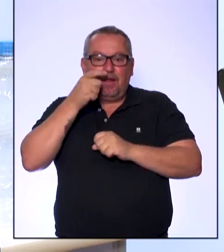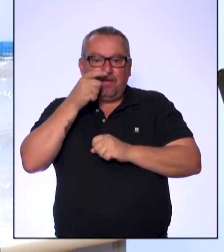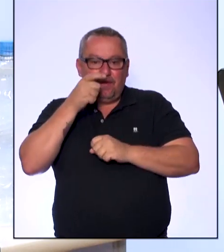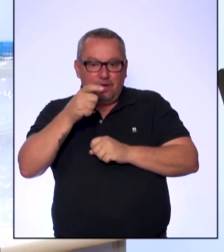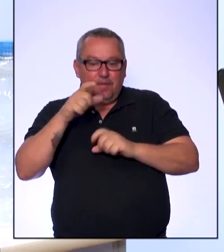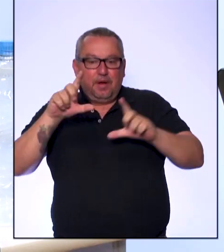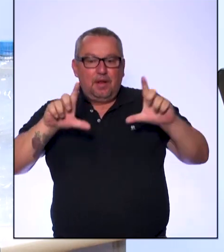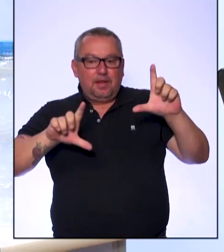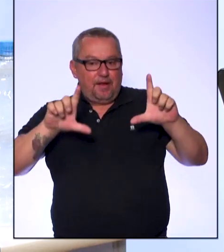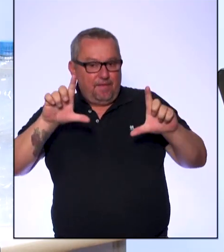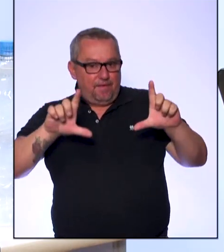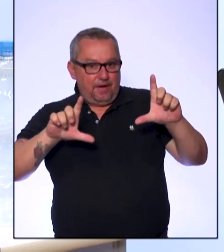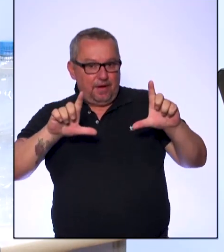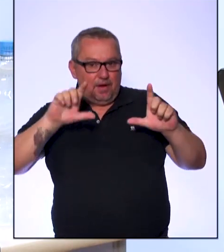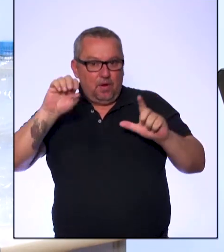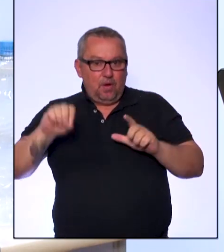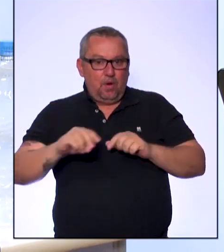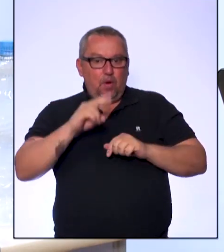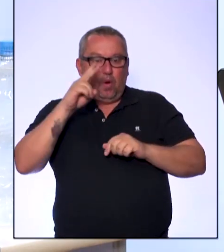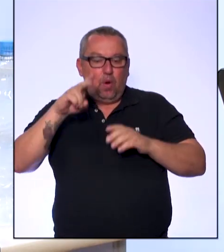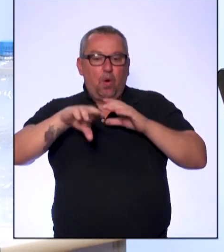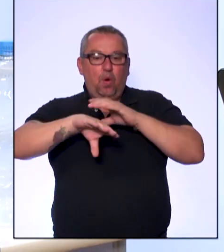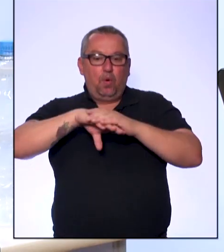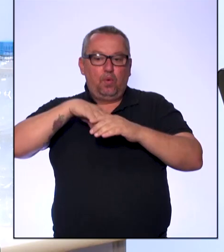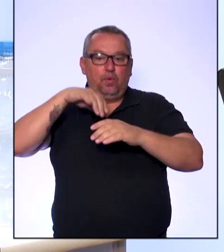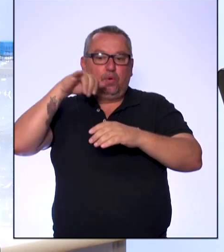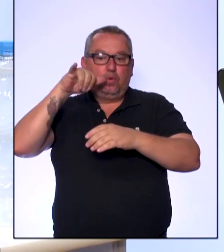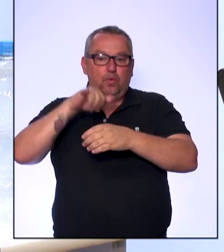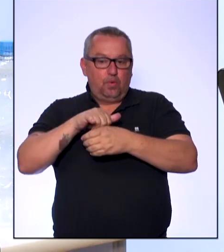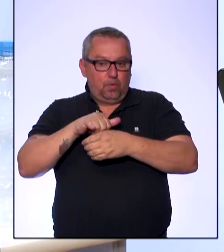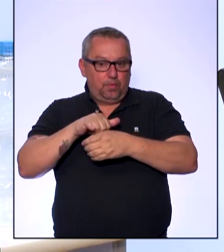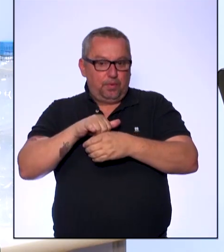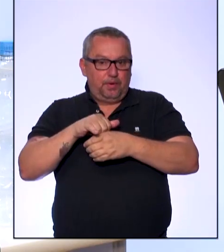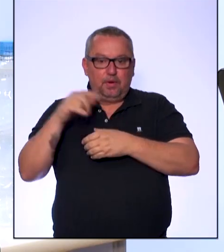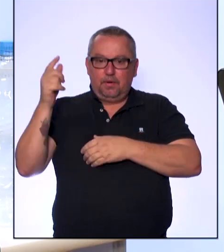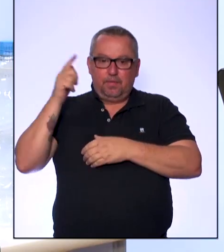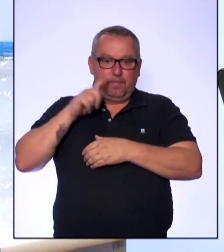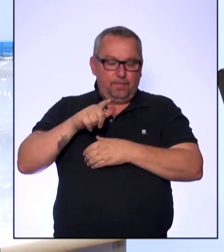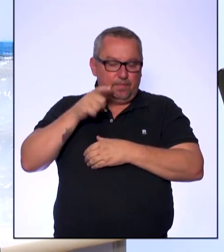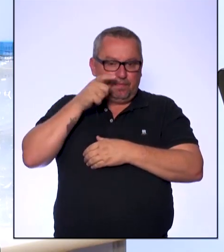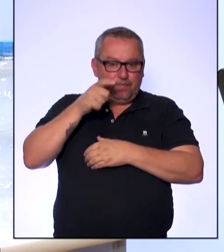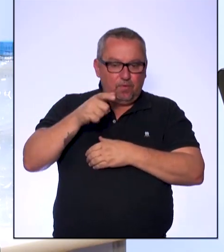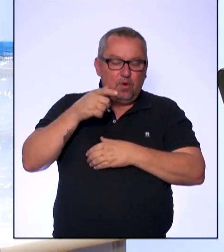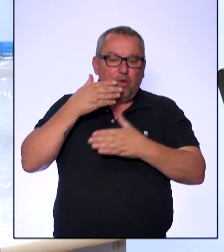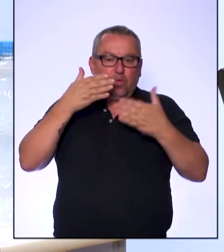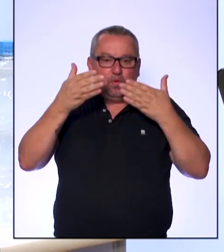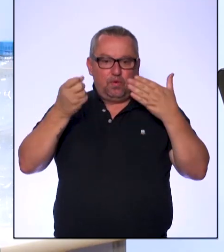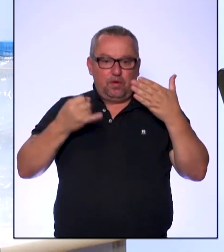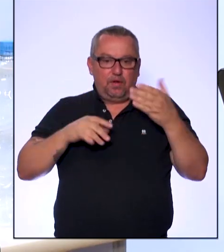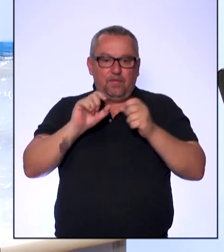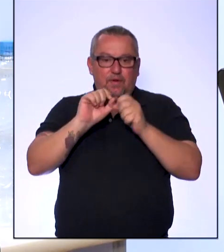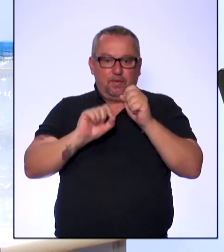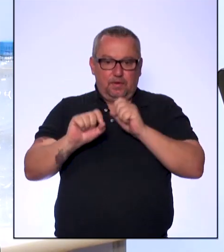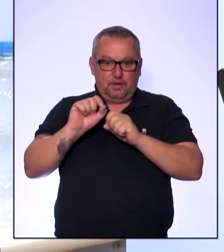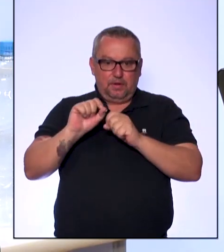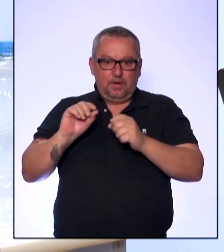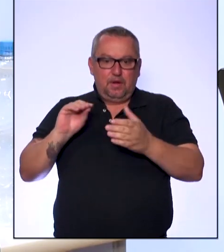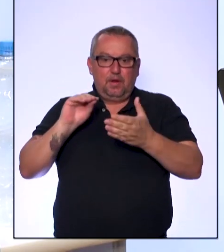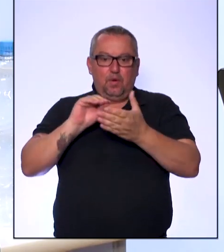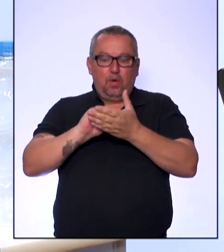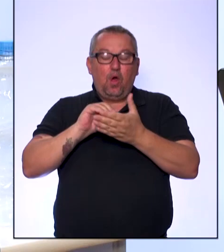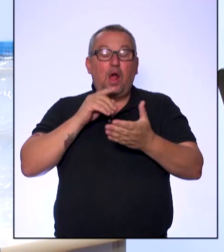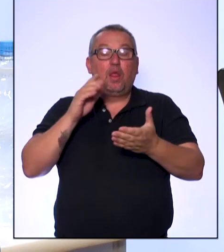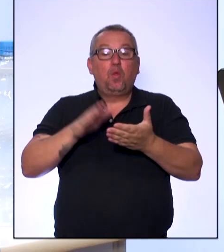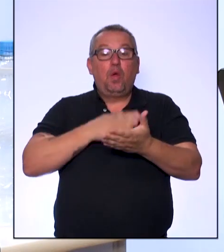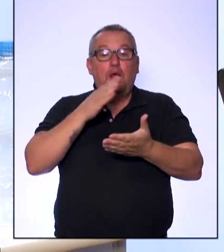pela TV ou pelo YouTube, que não conseguir colocar no chat, faz o seguinte, coloca no